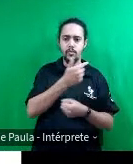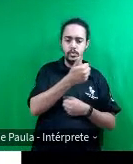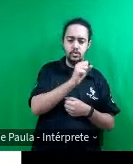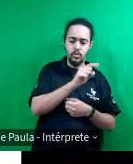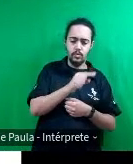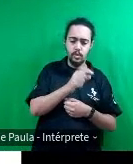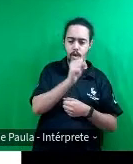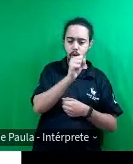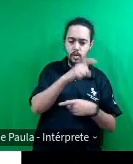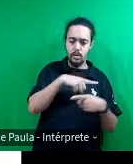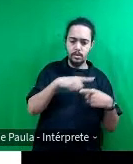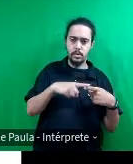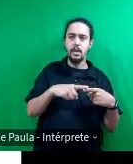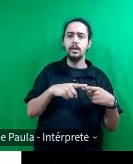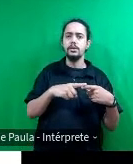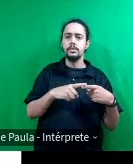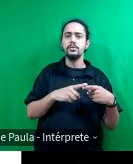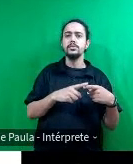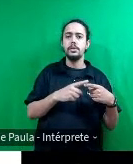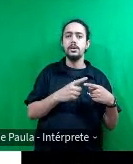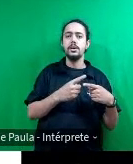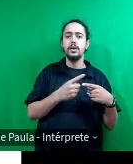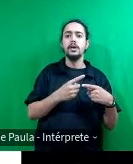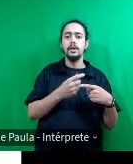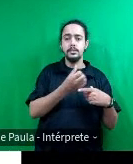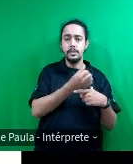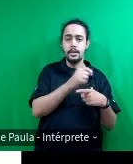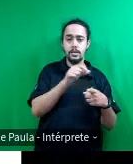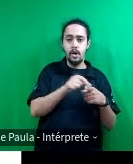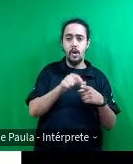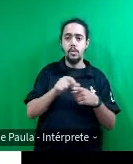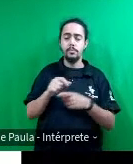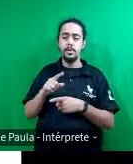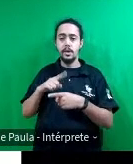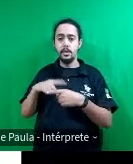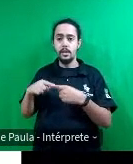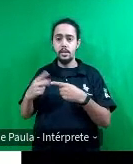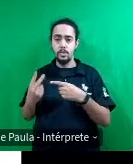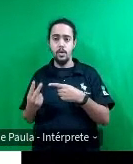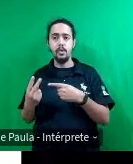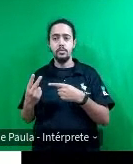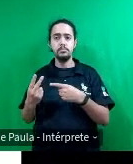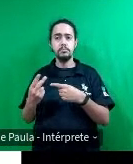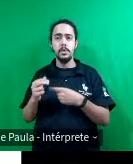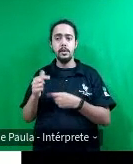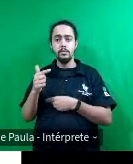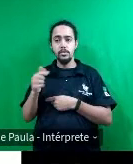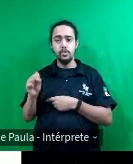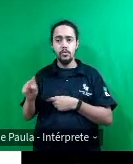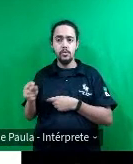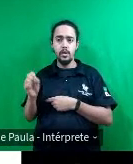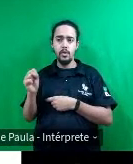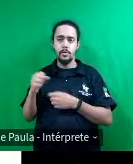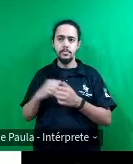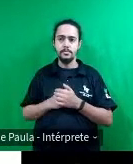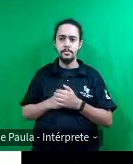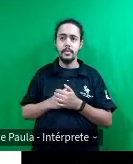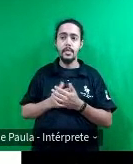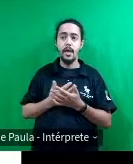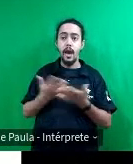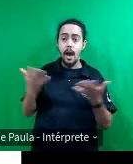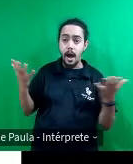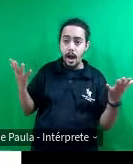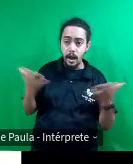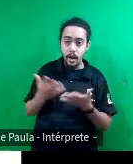agora? Primeira lei de Ohm, né? V igual a R vezes I, então o I é o V sobre o R. Passo o R dividindo